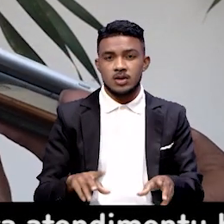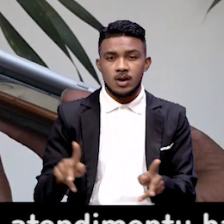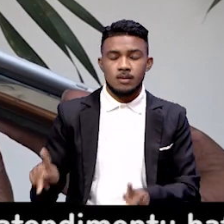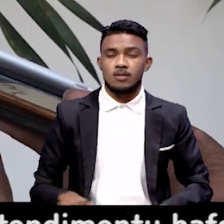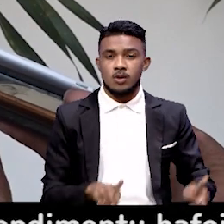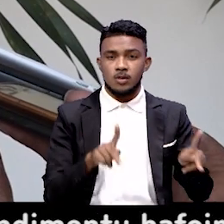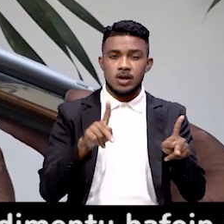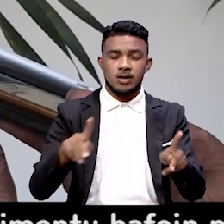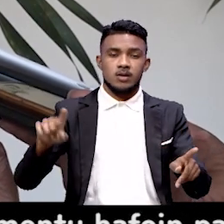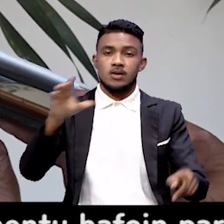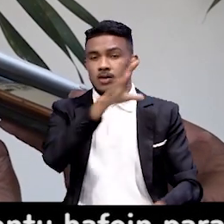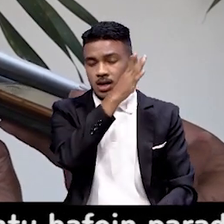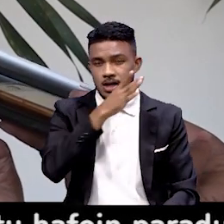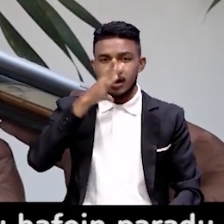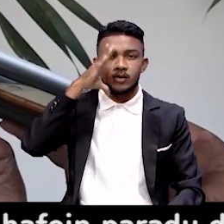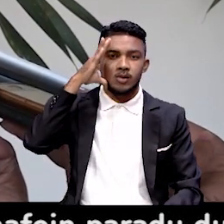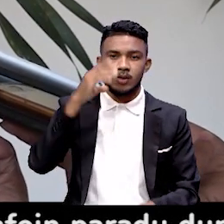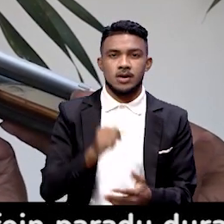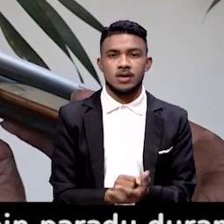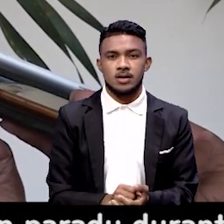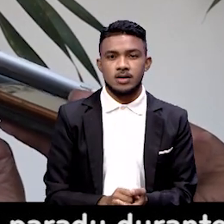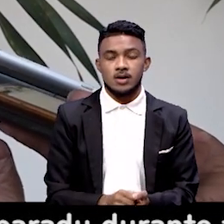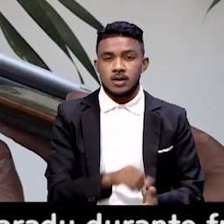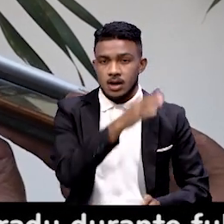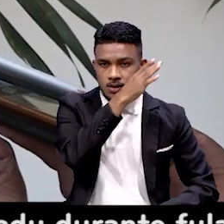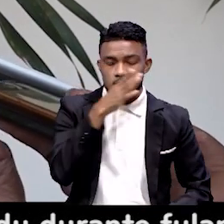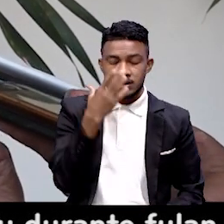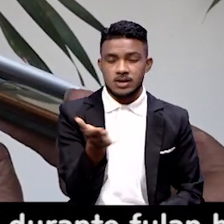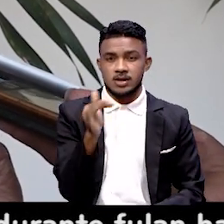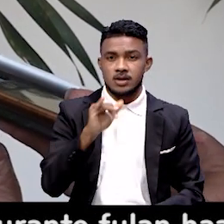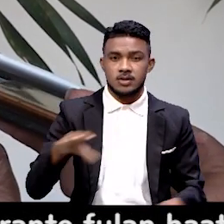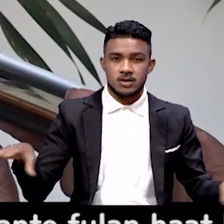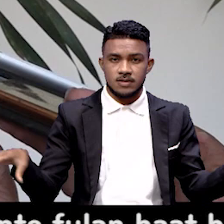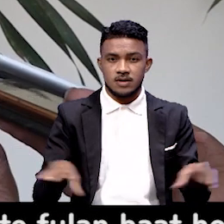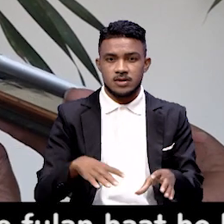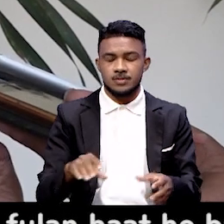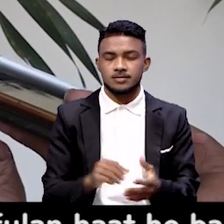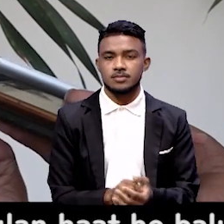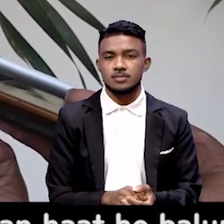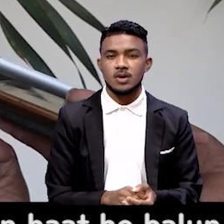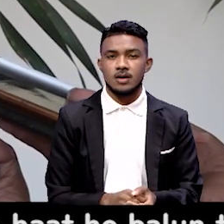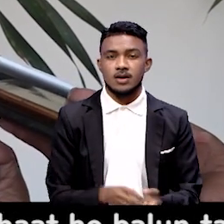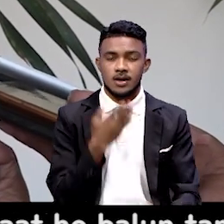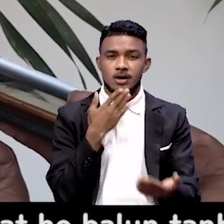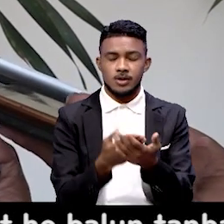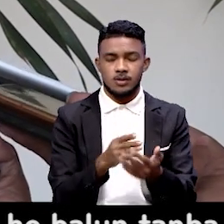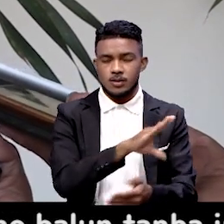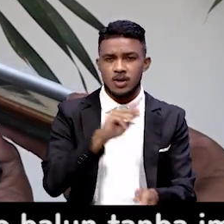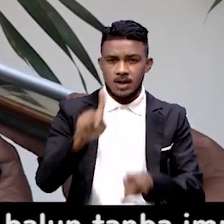ba agricultura subsistência sira trabalhador doméstica no mos ba emo todo